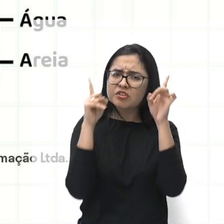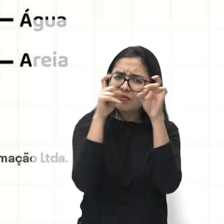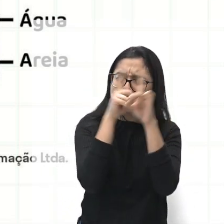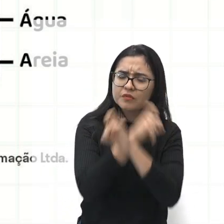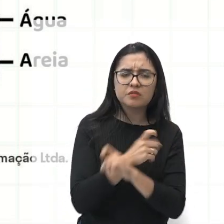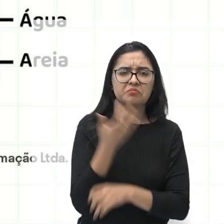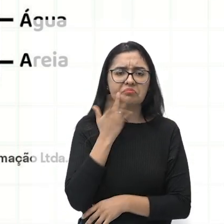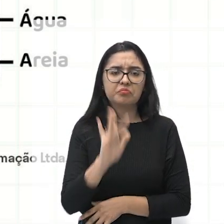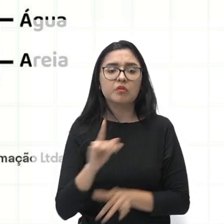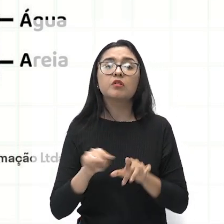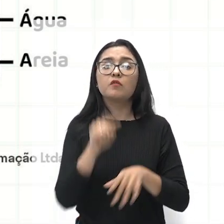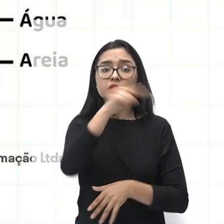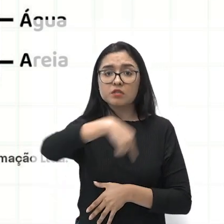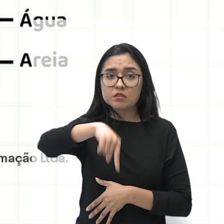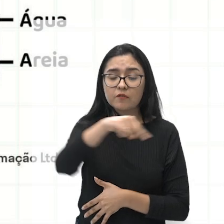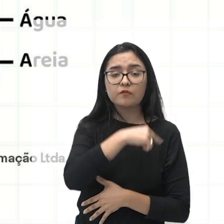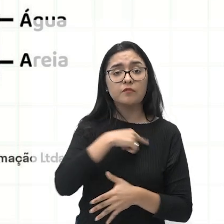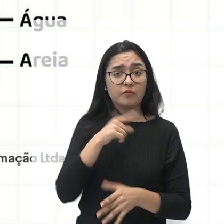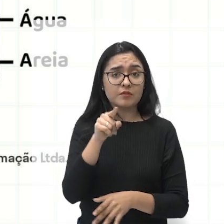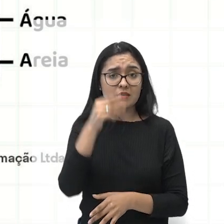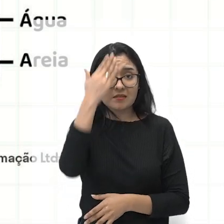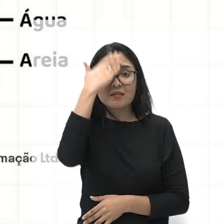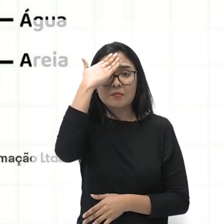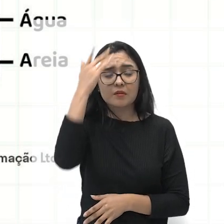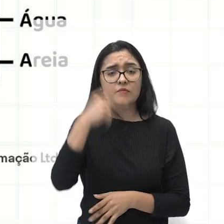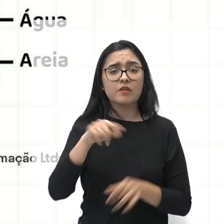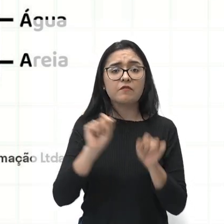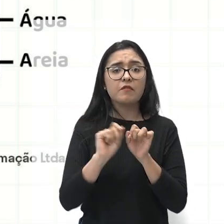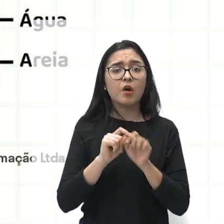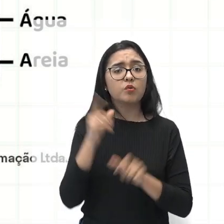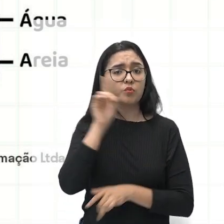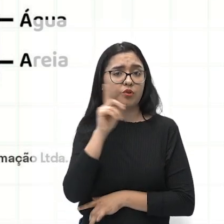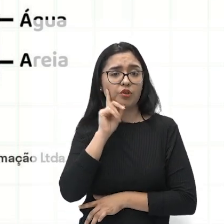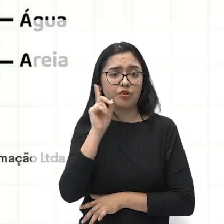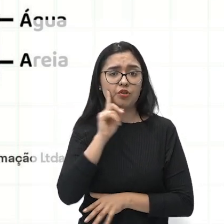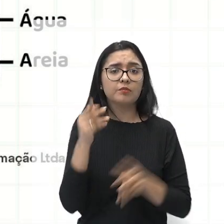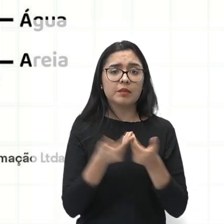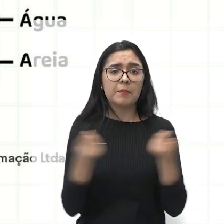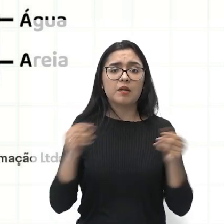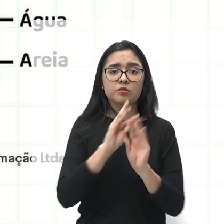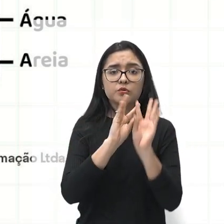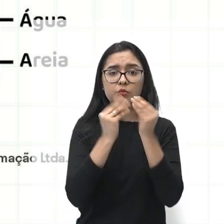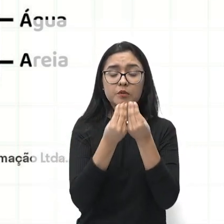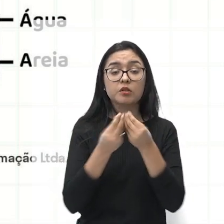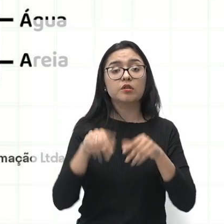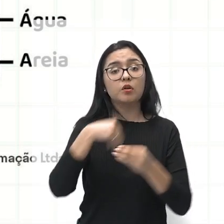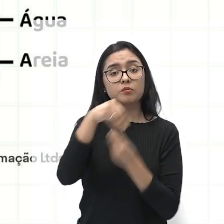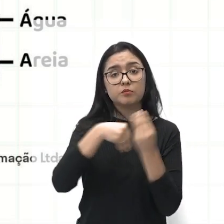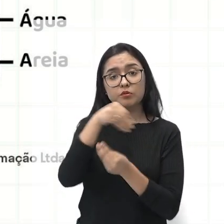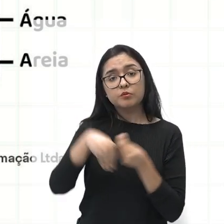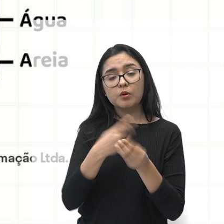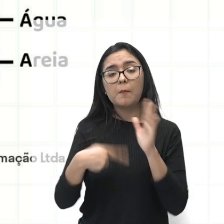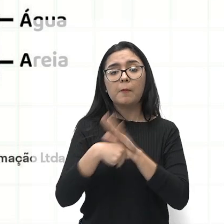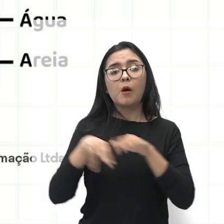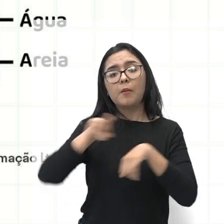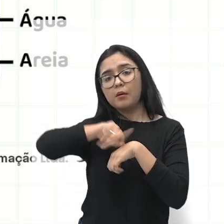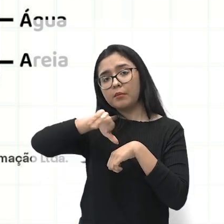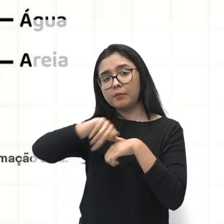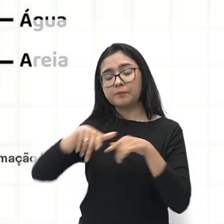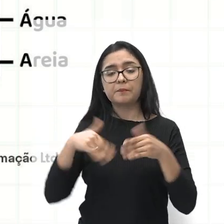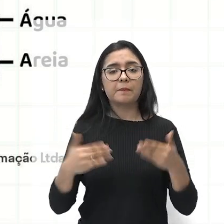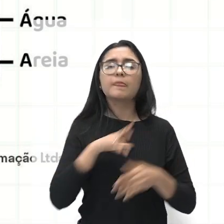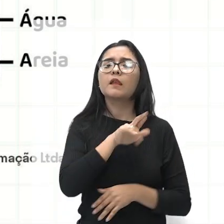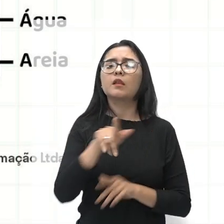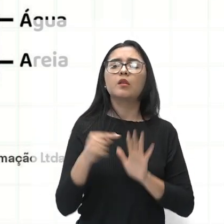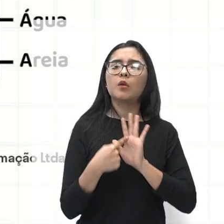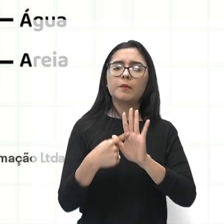vai identificar que você faz isso no seu cotidiano. Então, as misturas heterogêneas